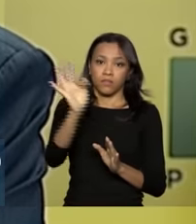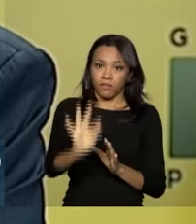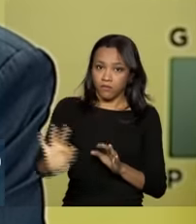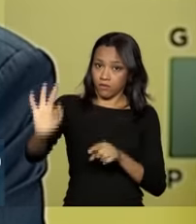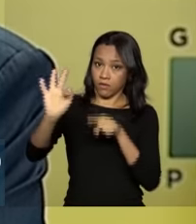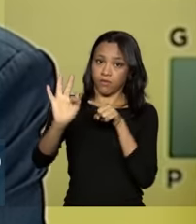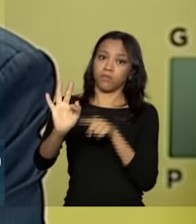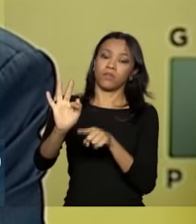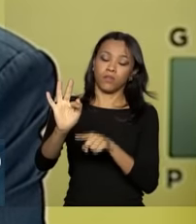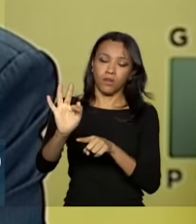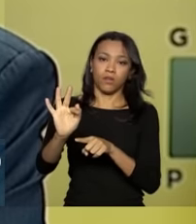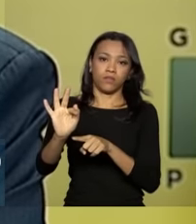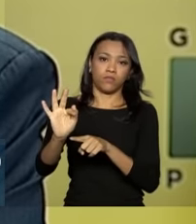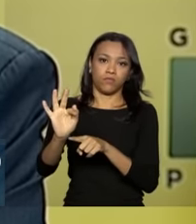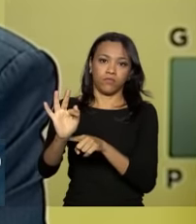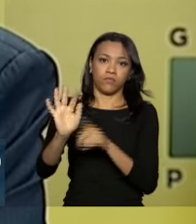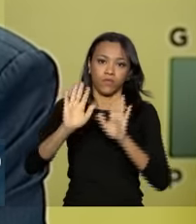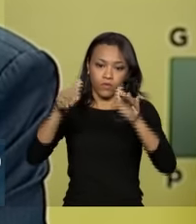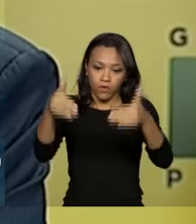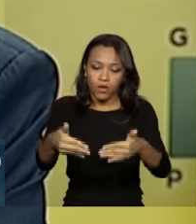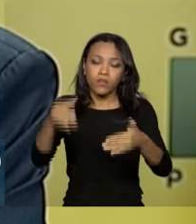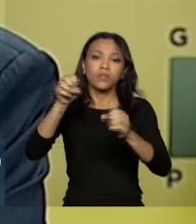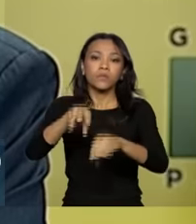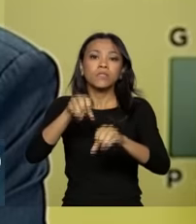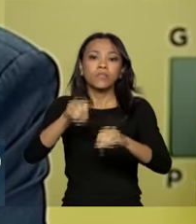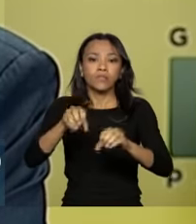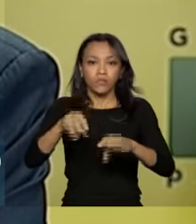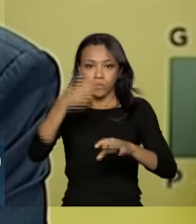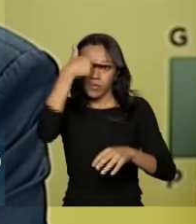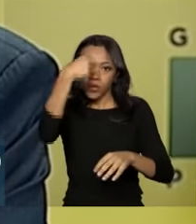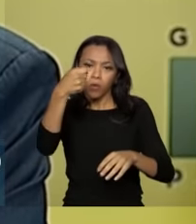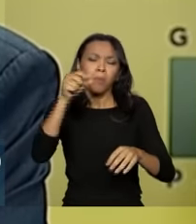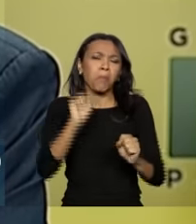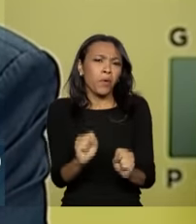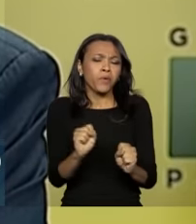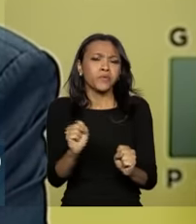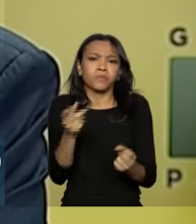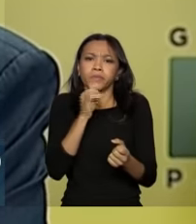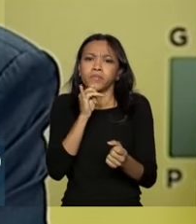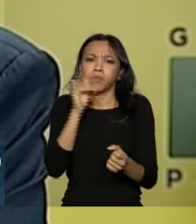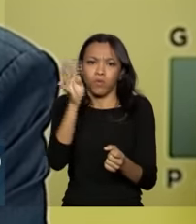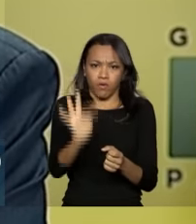com o ensino superior. Pode uma instituição ter